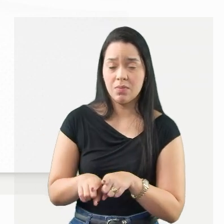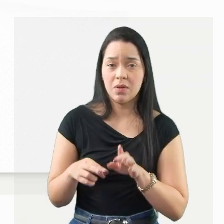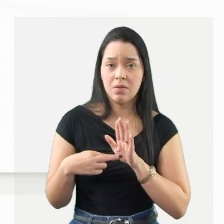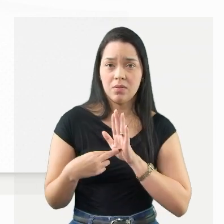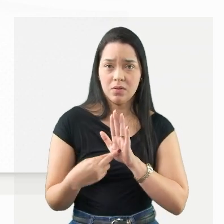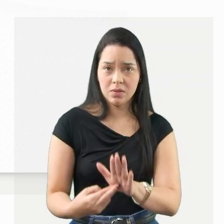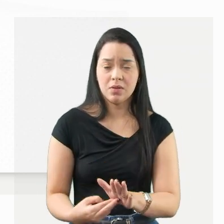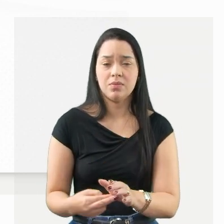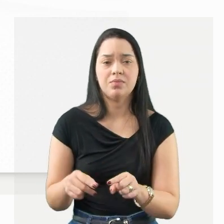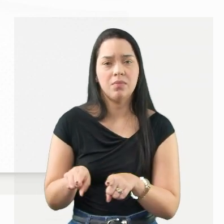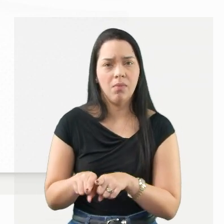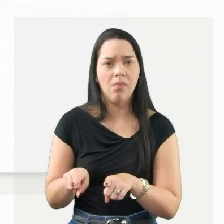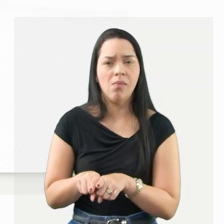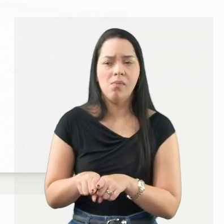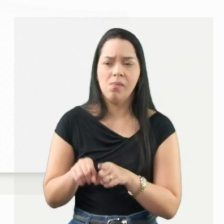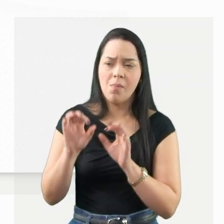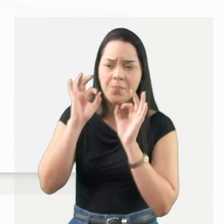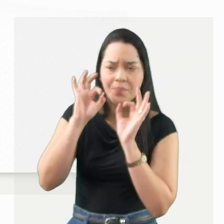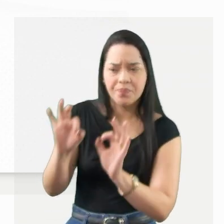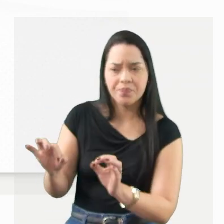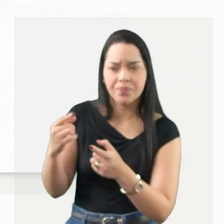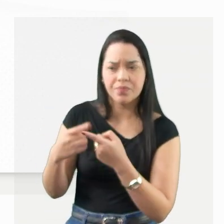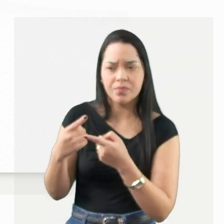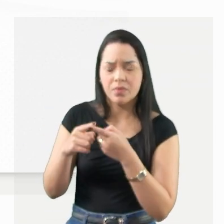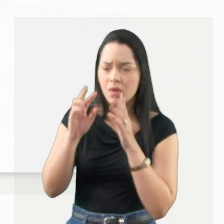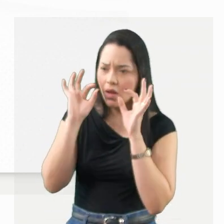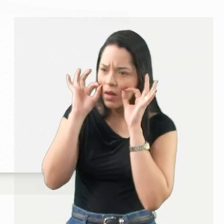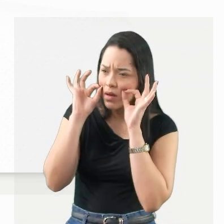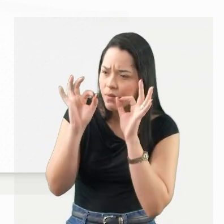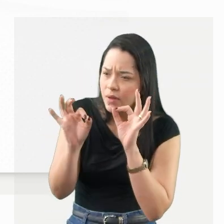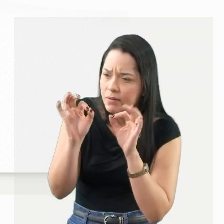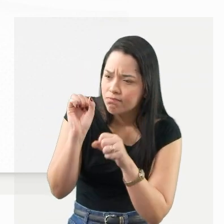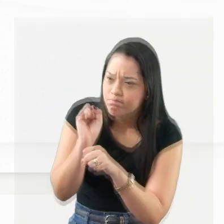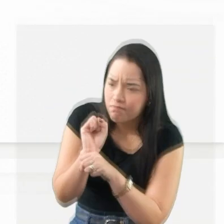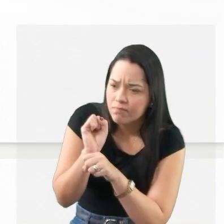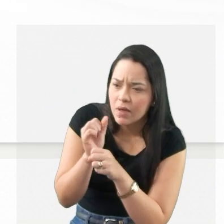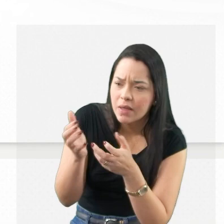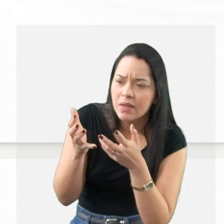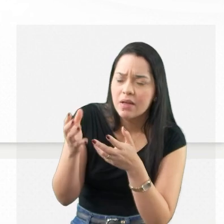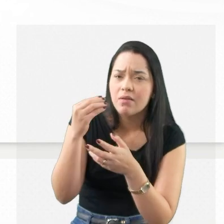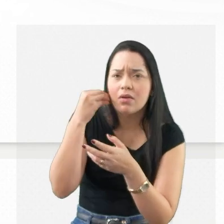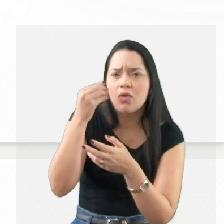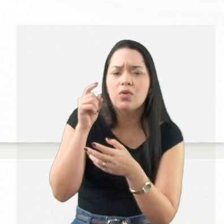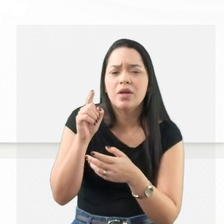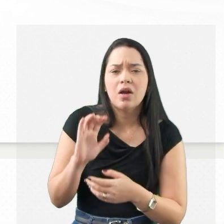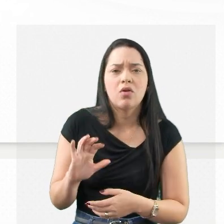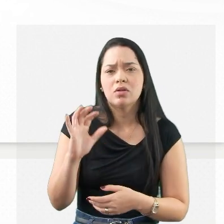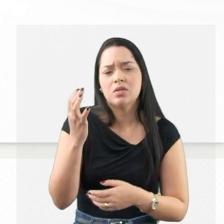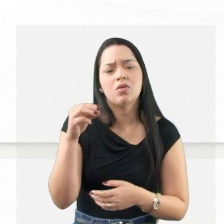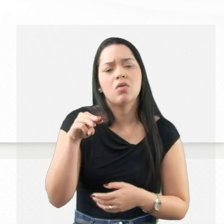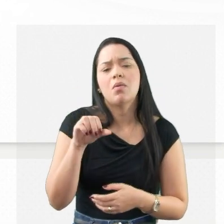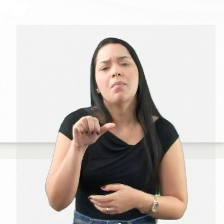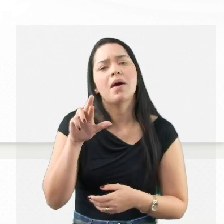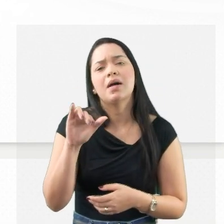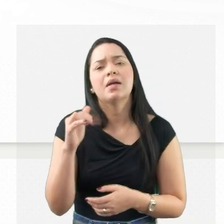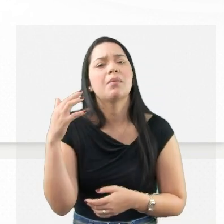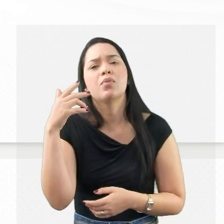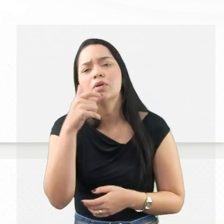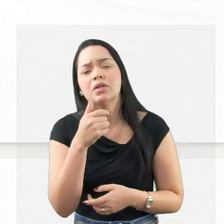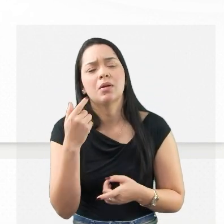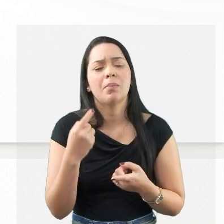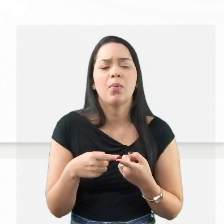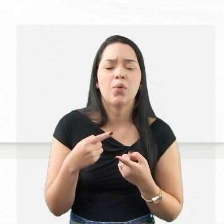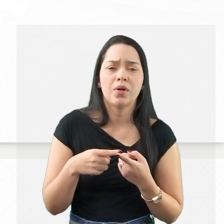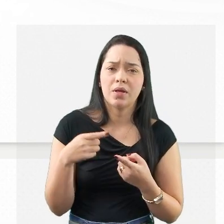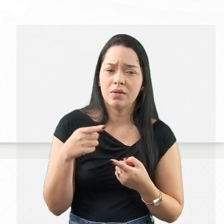de cordel, isso chama atenção porque prende o leitor em querer verificar o que aconteceu com Maria Bonita, né? Por que